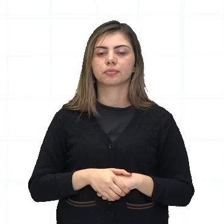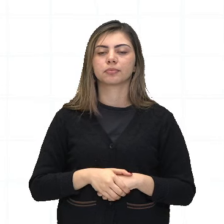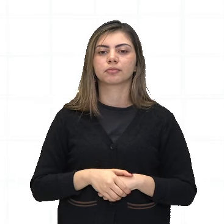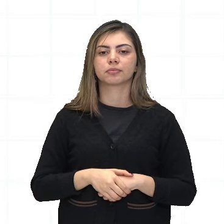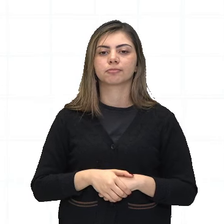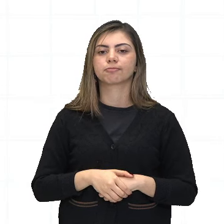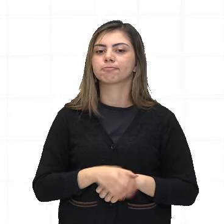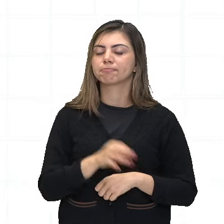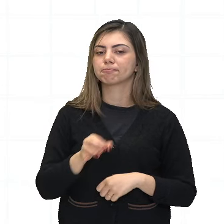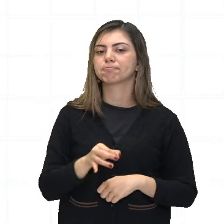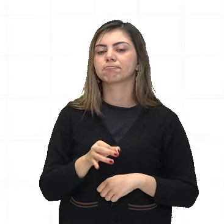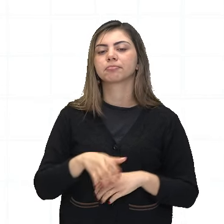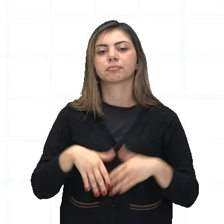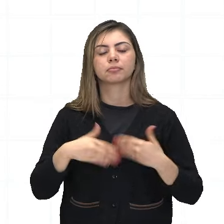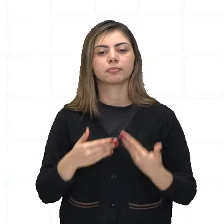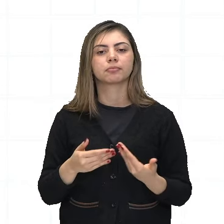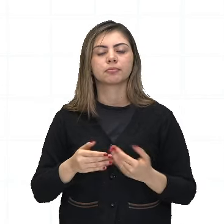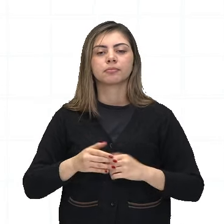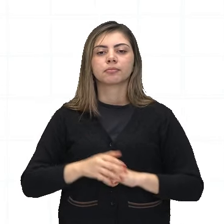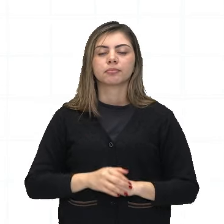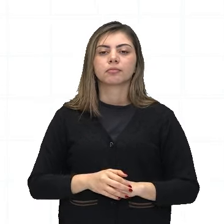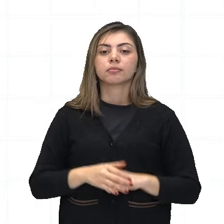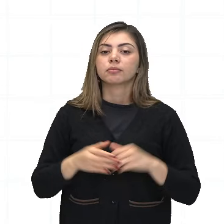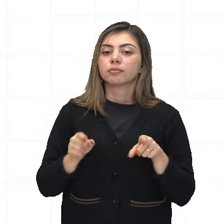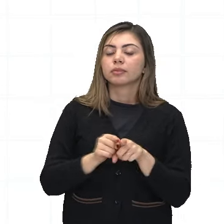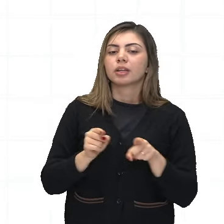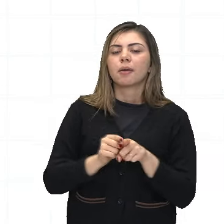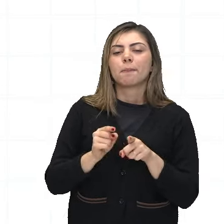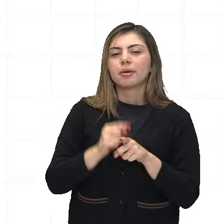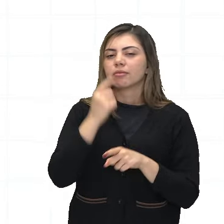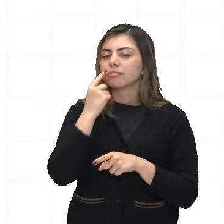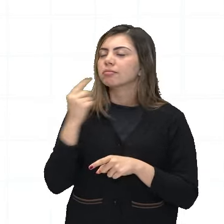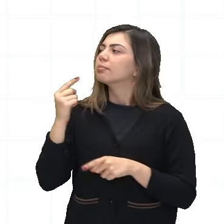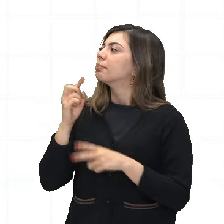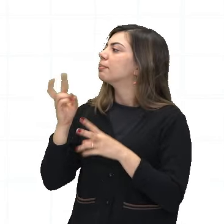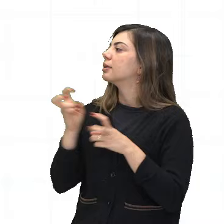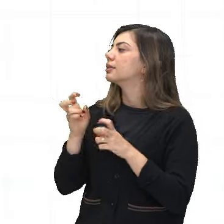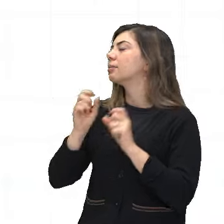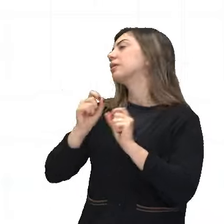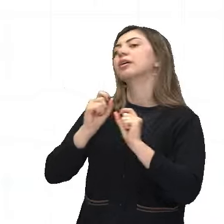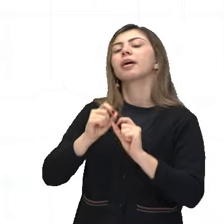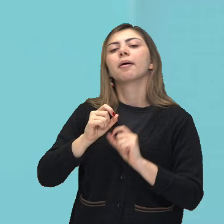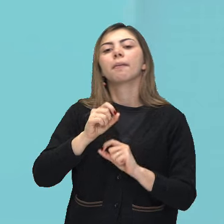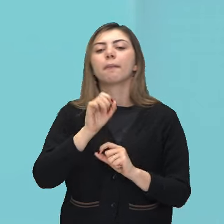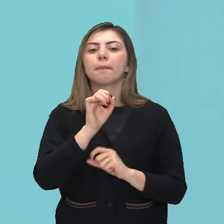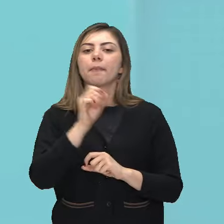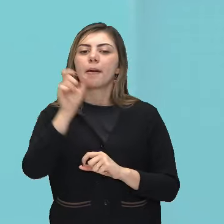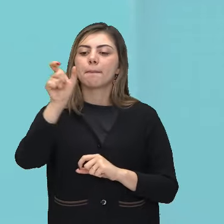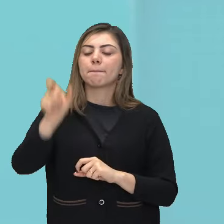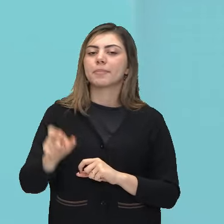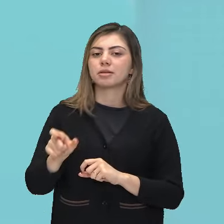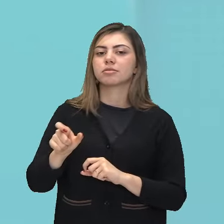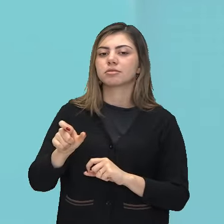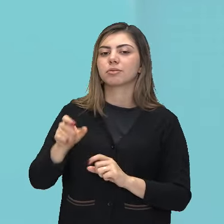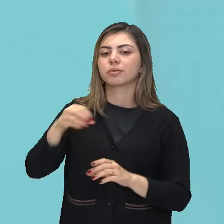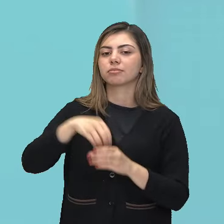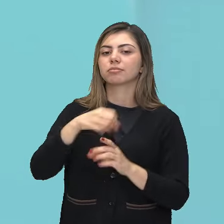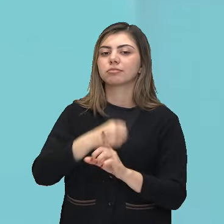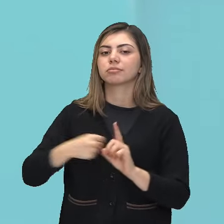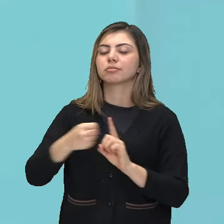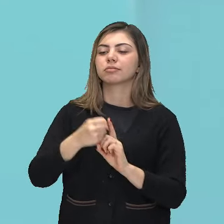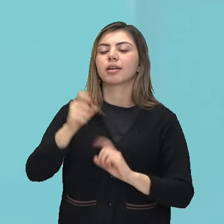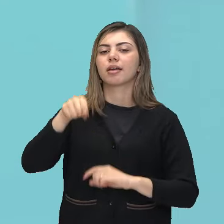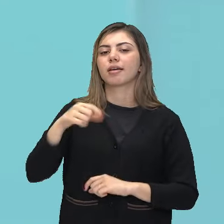planeta não é então ele também coloca no cidadão aí como um aspecto necessário para